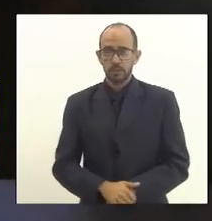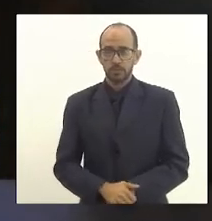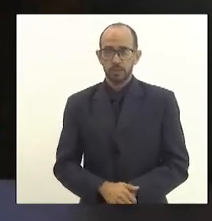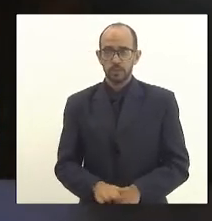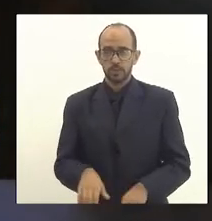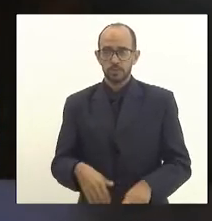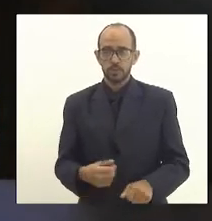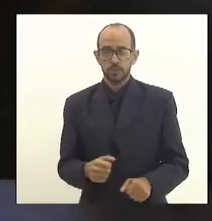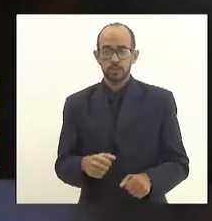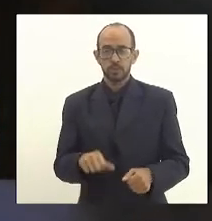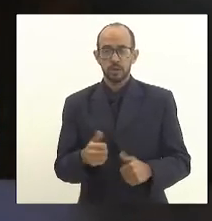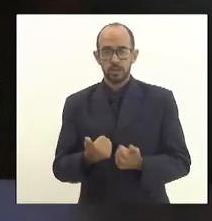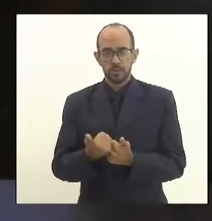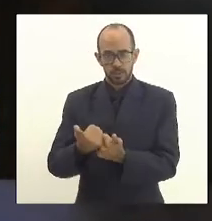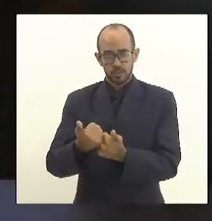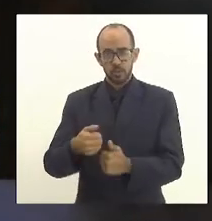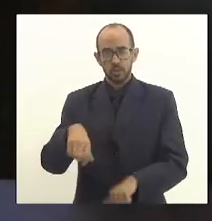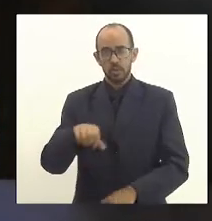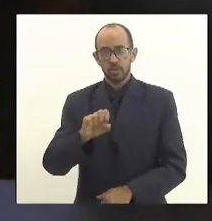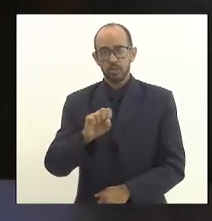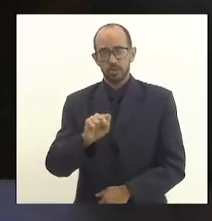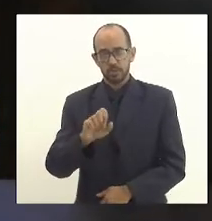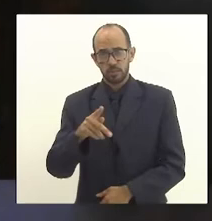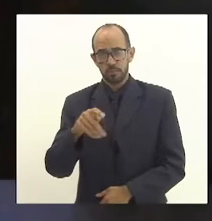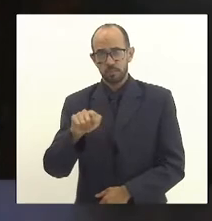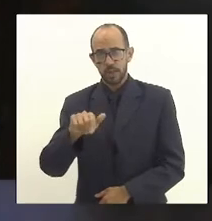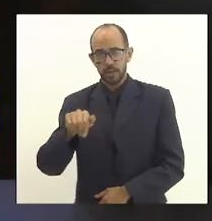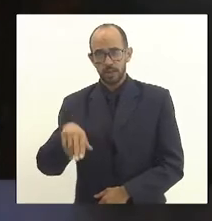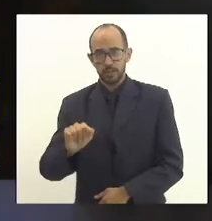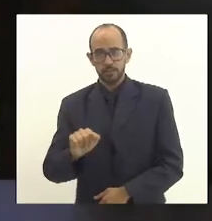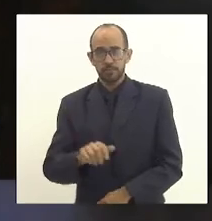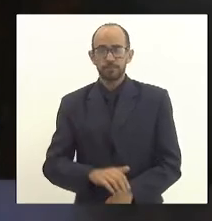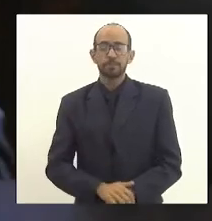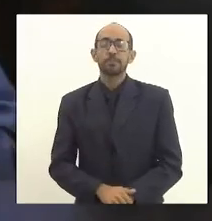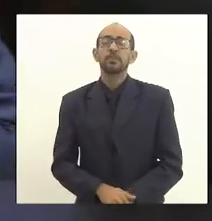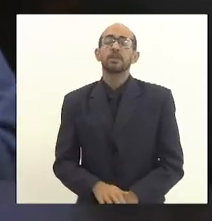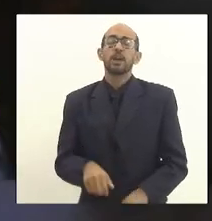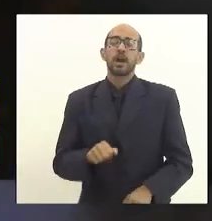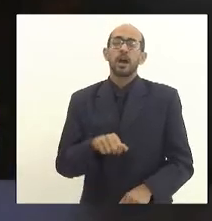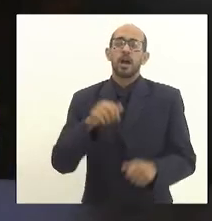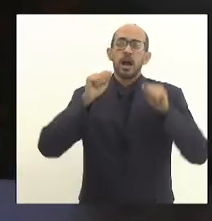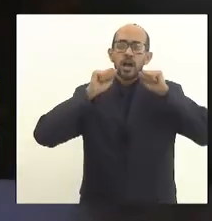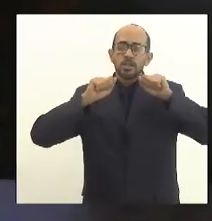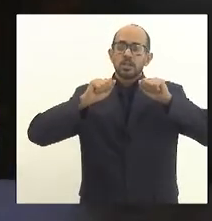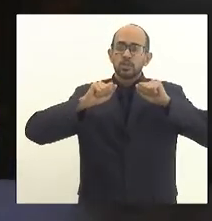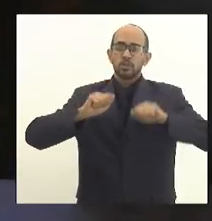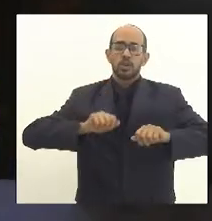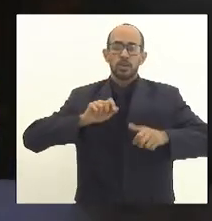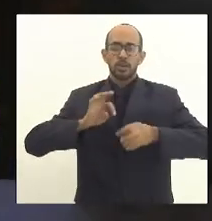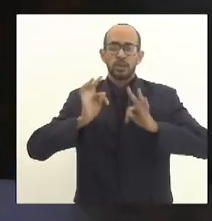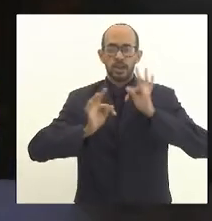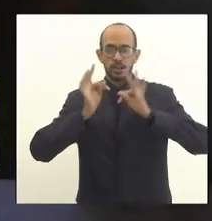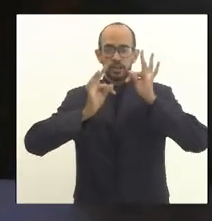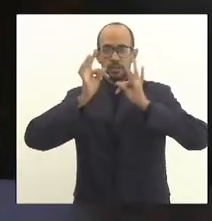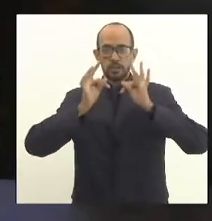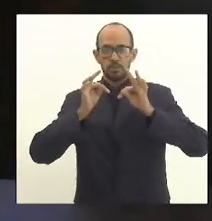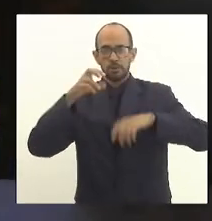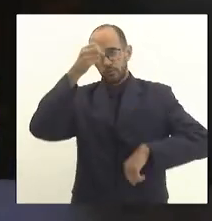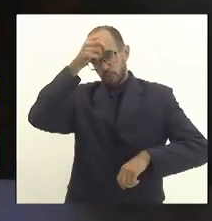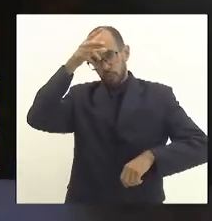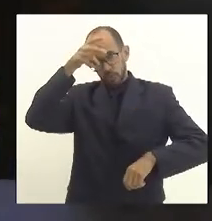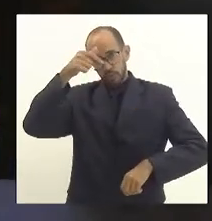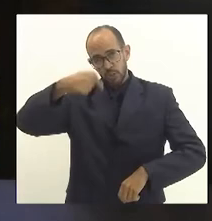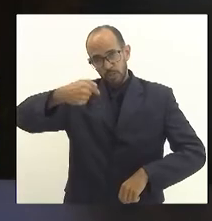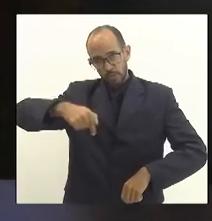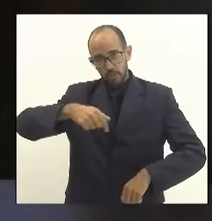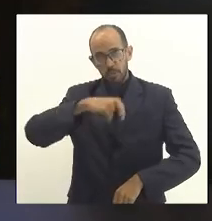assessora da CEPLAG, Samira Deodato, assessora técnica de convênio da Prefeitura de Queimados, Marcelo